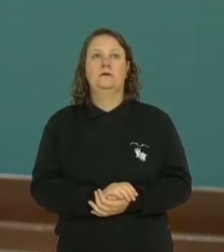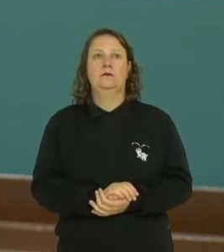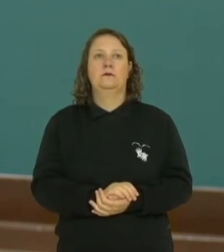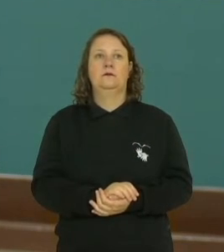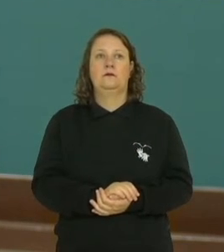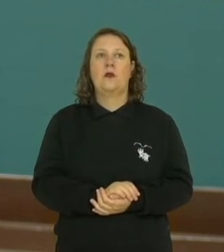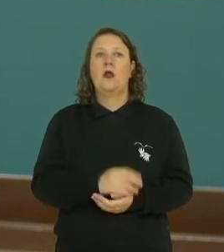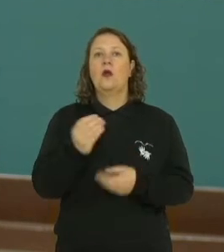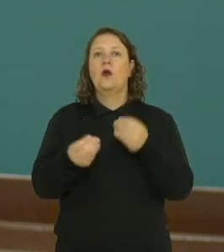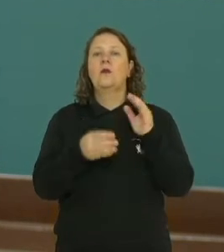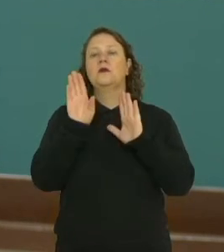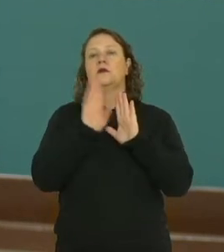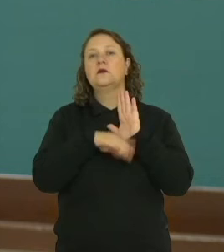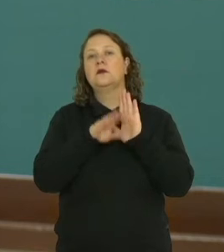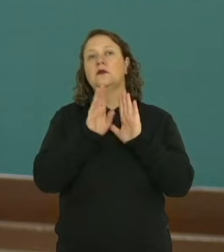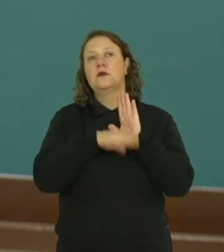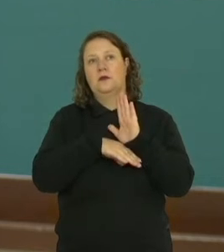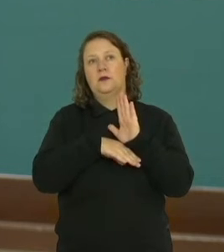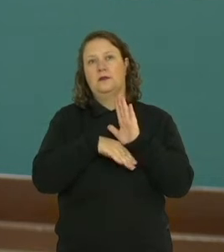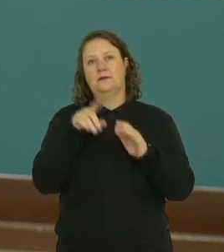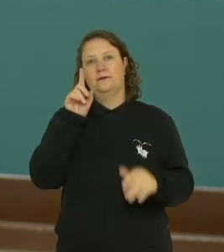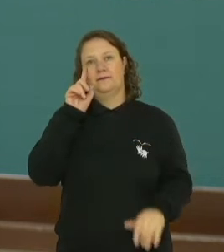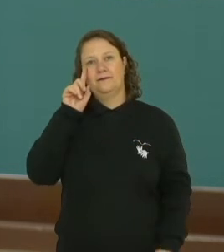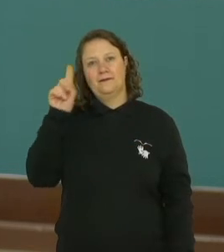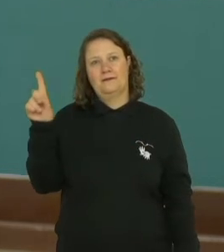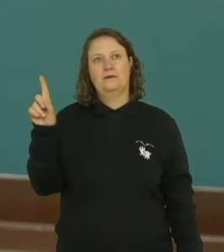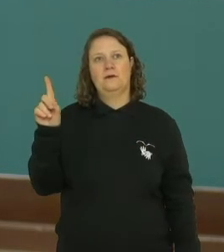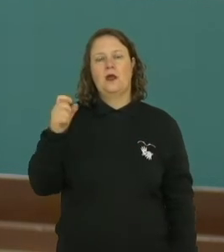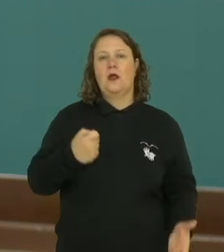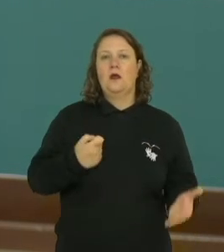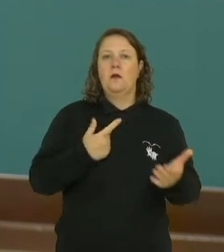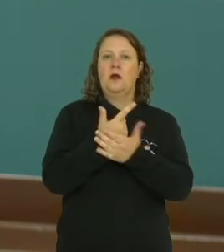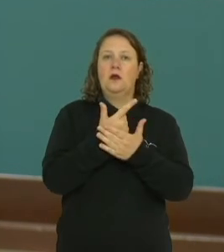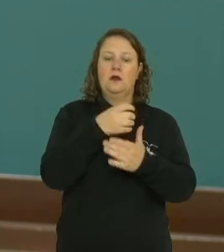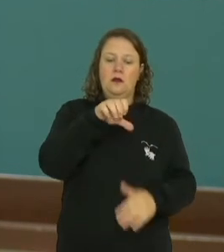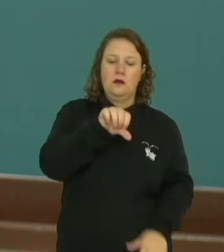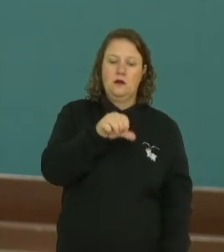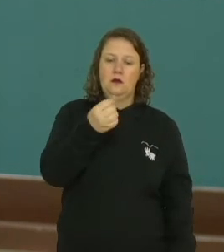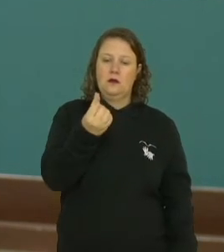como se a gente eliminasse aquele 25. Então, a gente está pagando R$